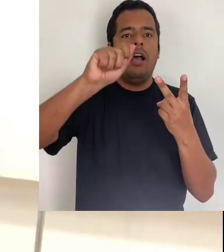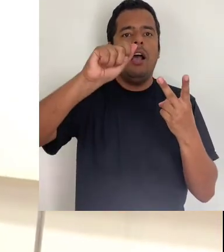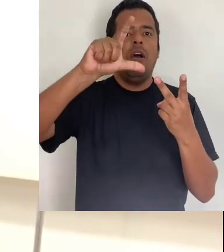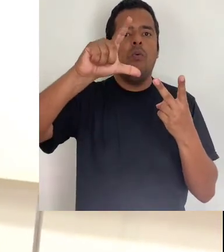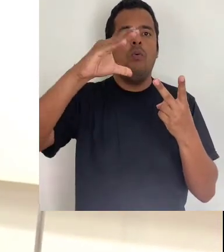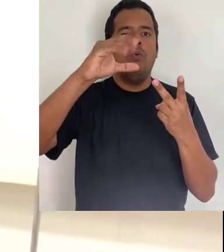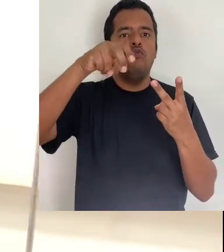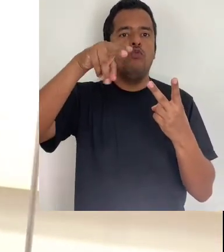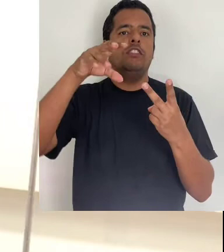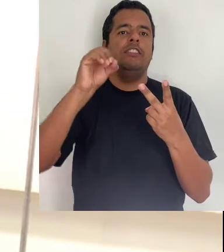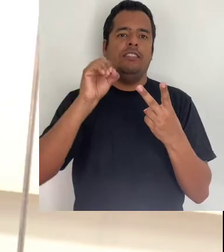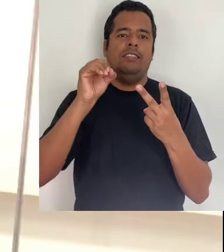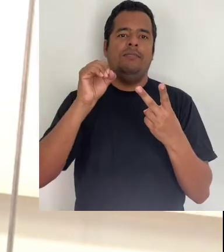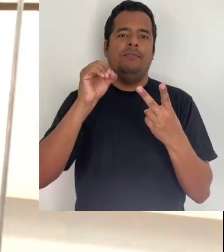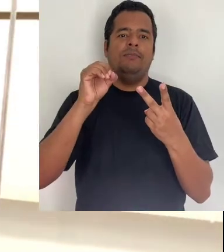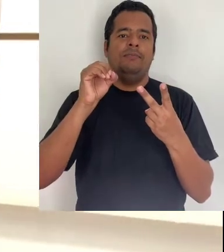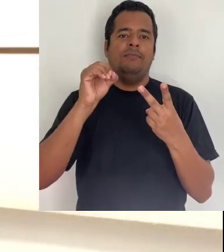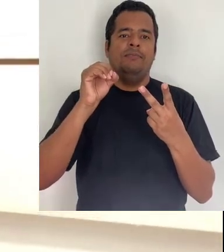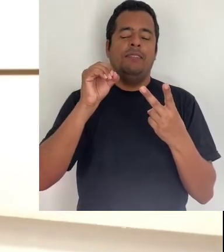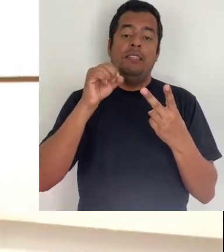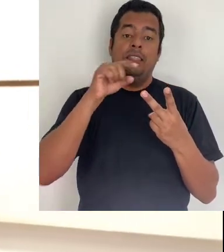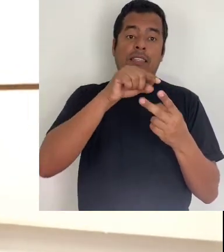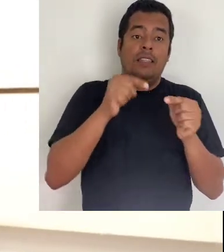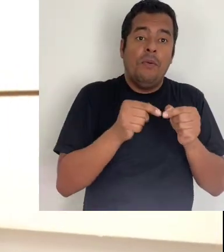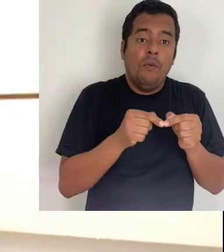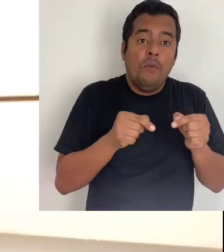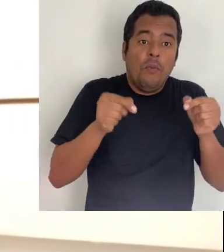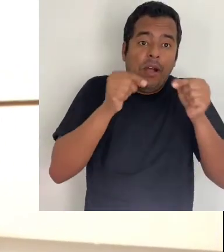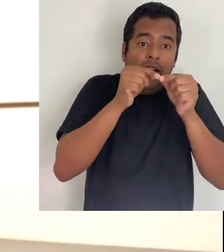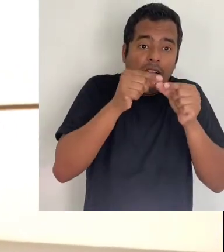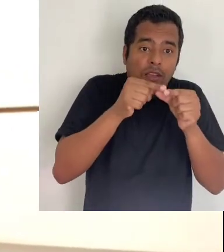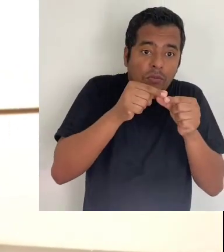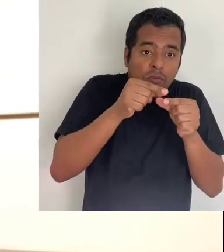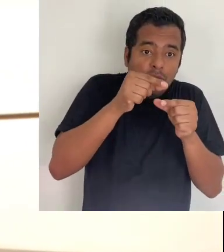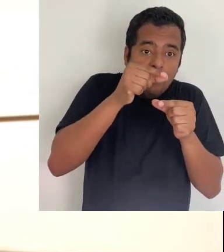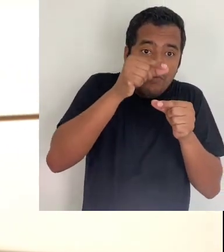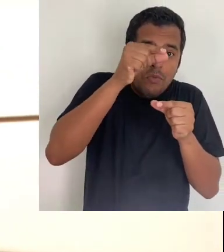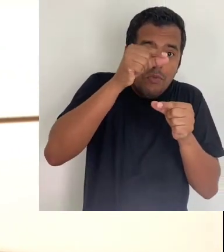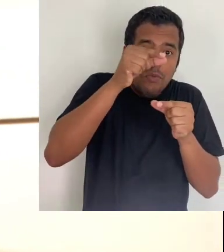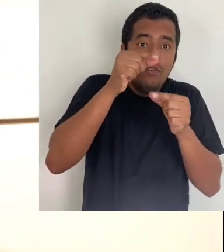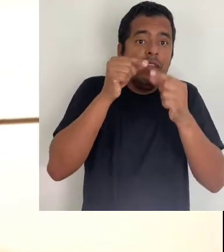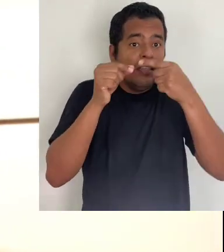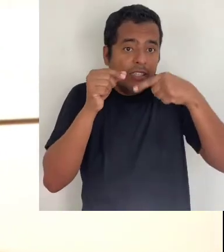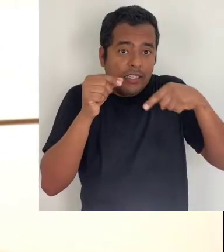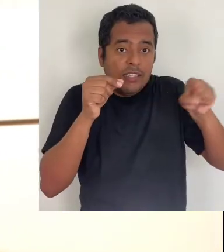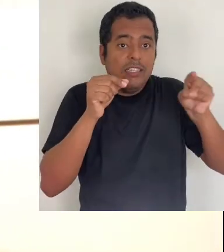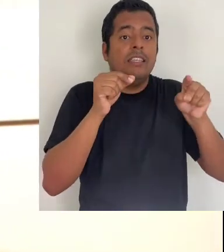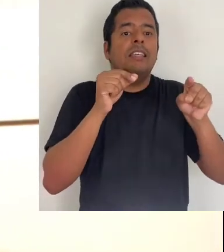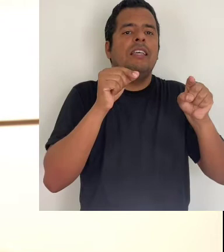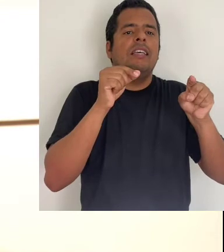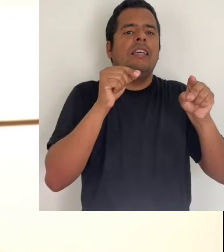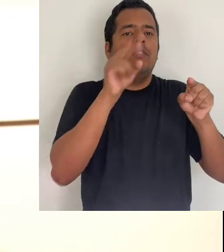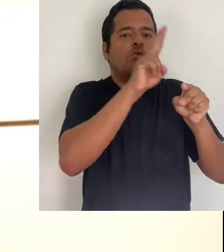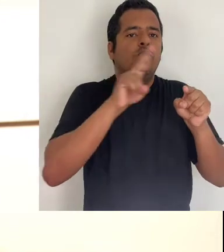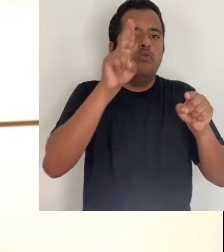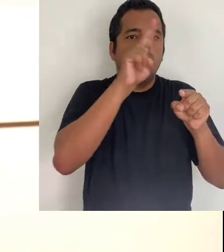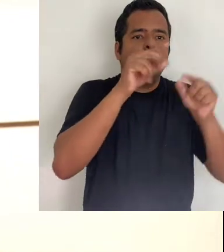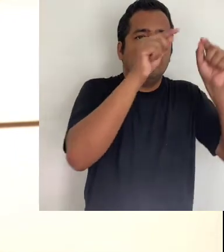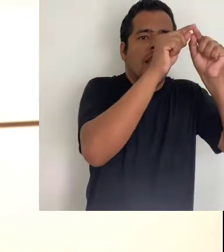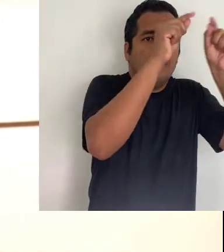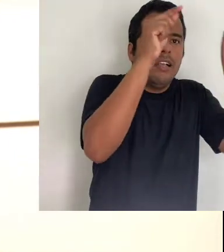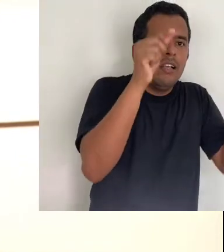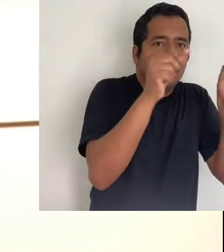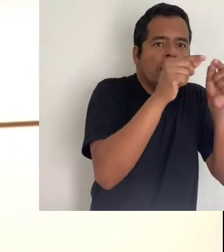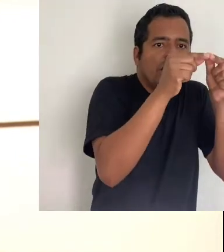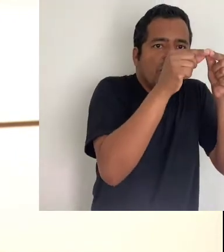alceno, tá certo? Então, o processo aqui é a gente retirar o balão agora, certo? E levar para o